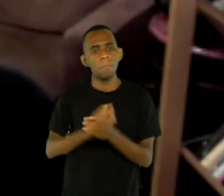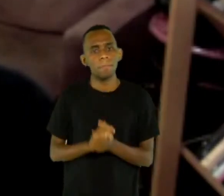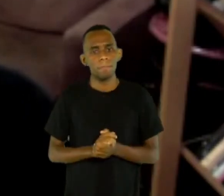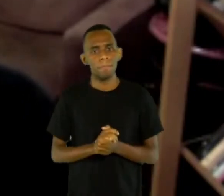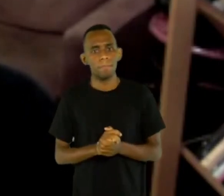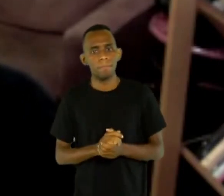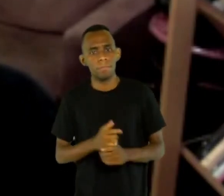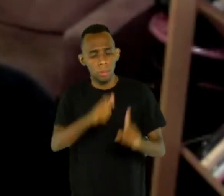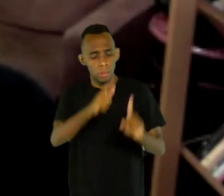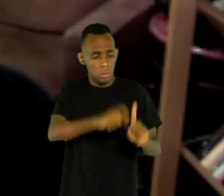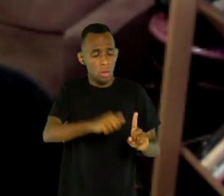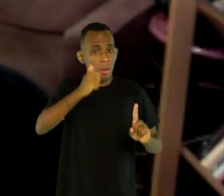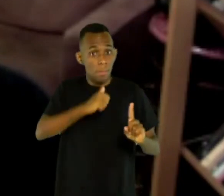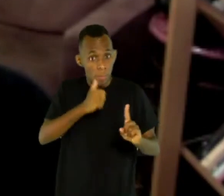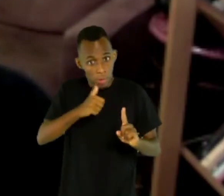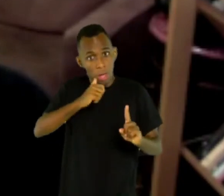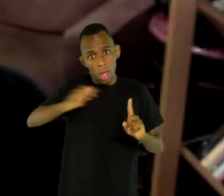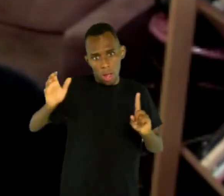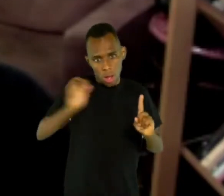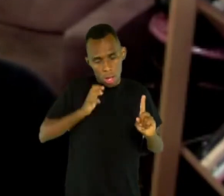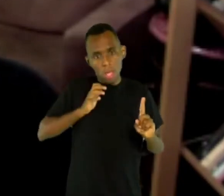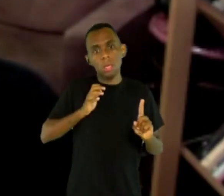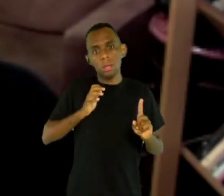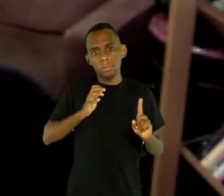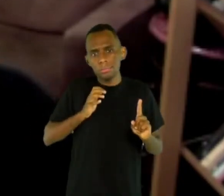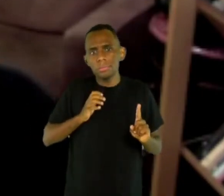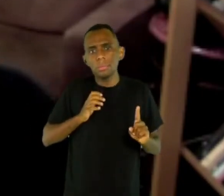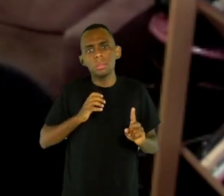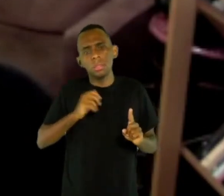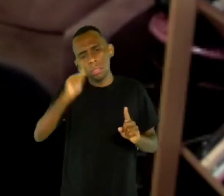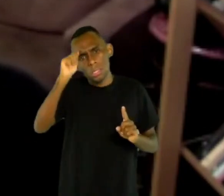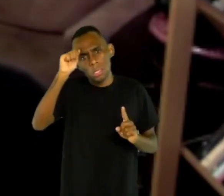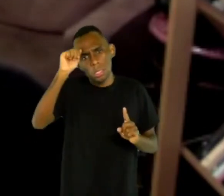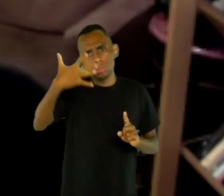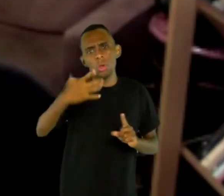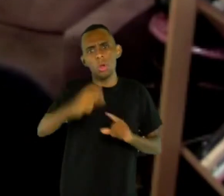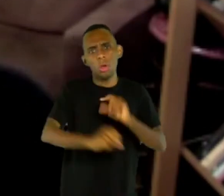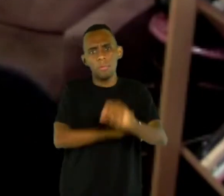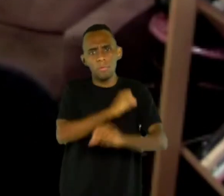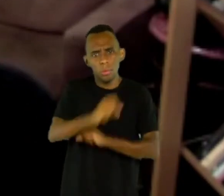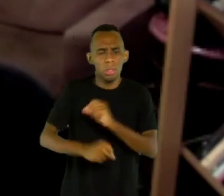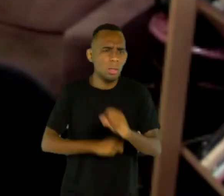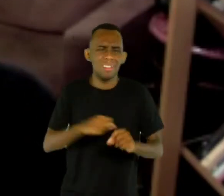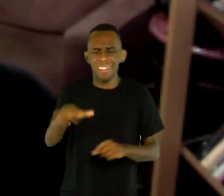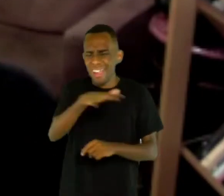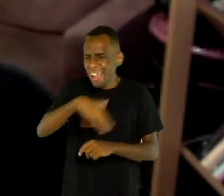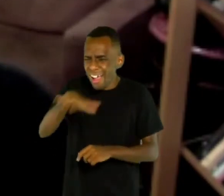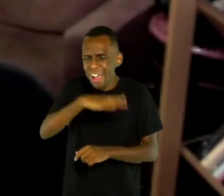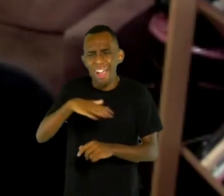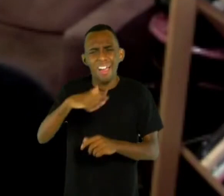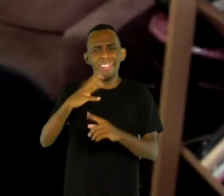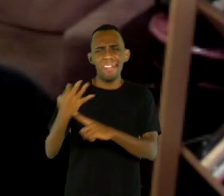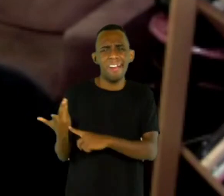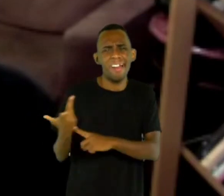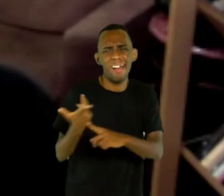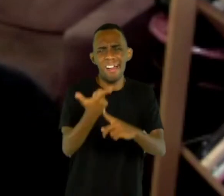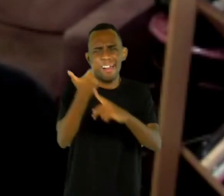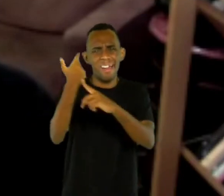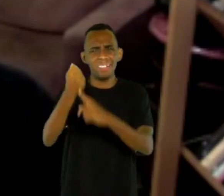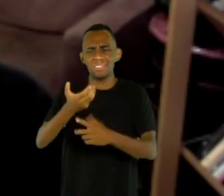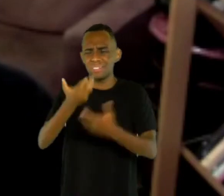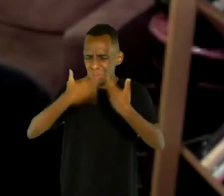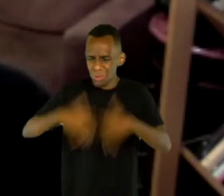herdeira rica e que resolve, não quer aquilo, ela quer viver de arte, ela não quer viver como os